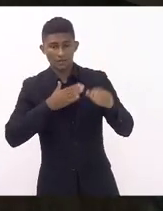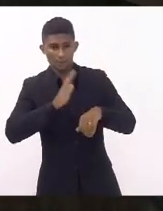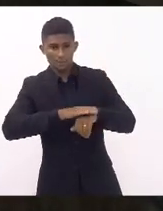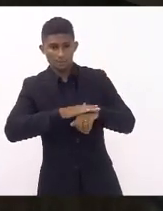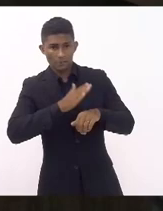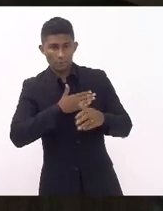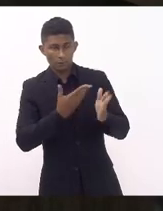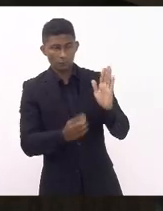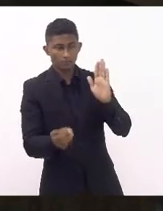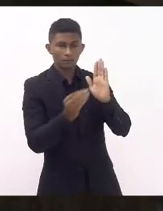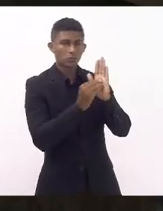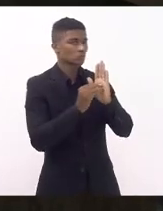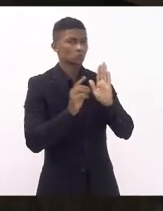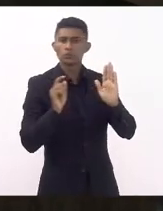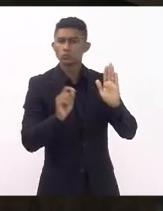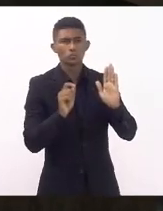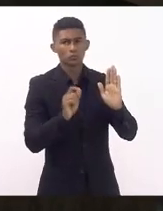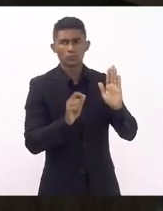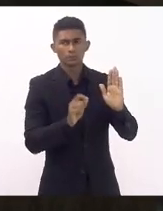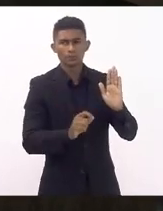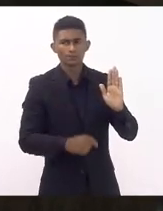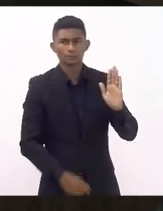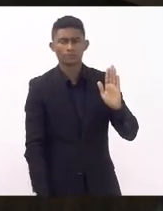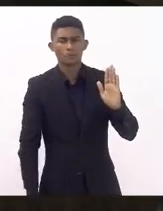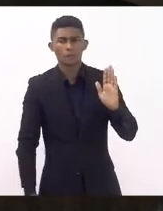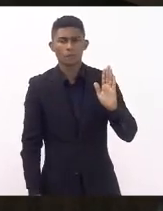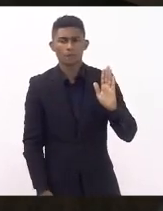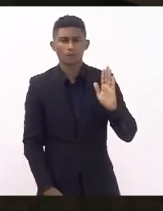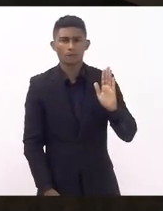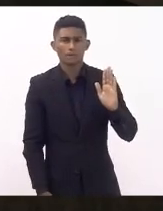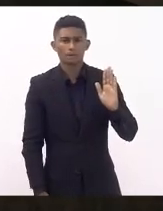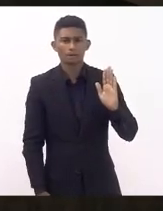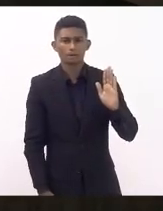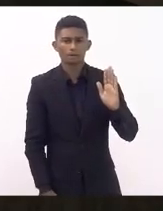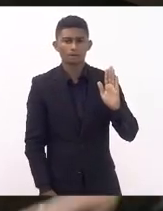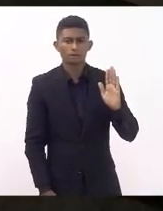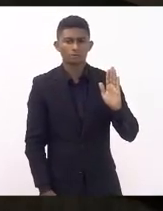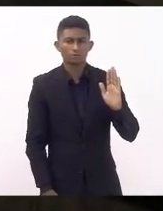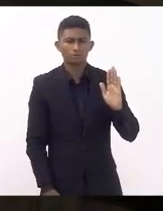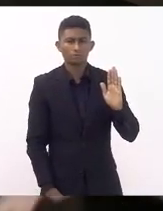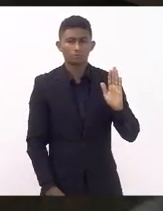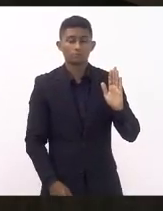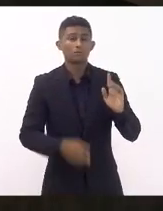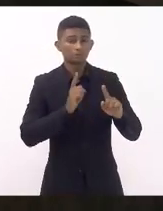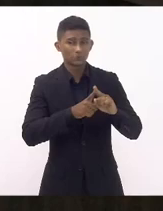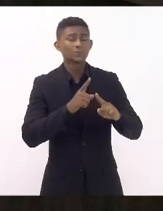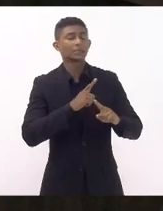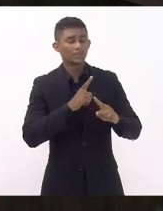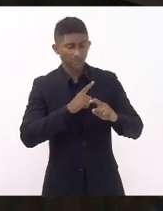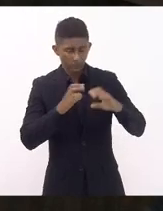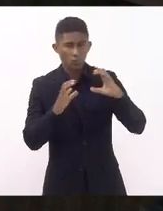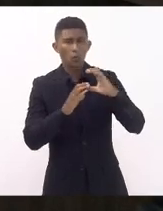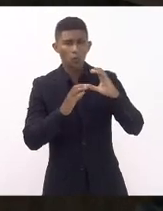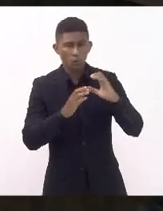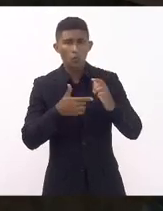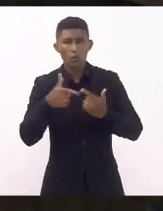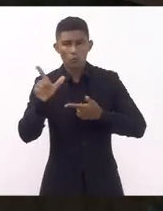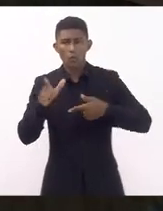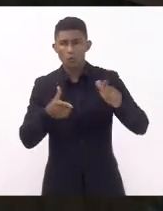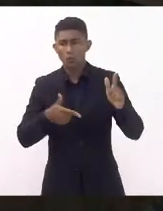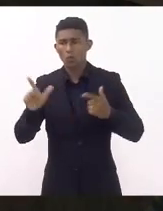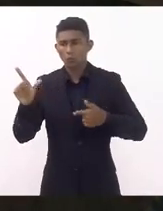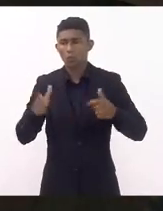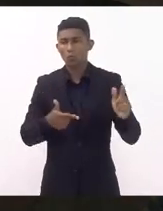A emenda que eu fiz, deputado Rodrigo Amorim, deputada Marta Rocha, é que existem outros concursos que não seja esse,